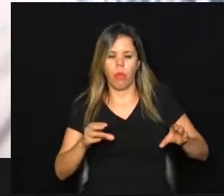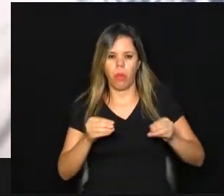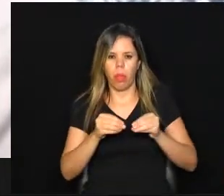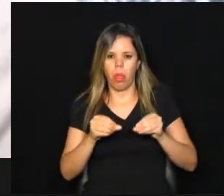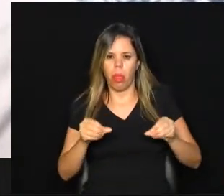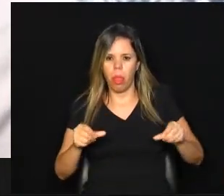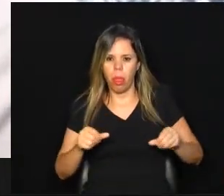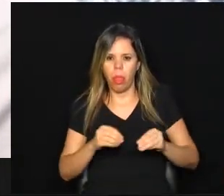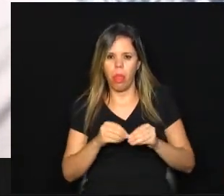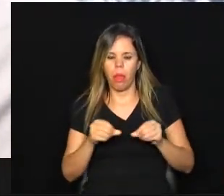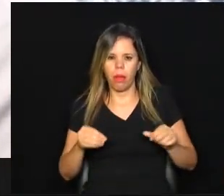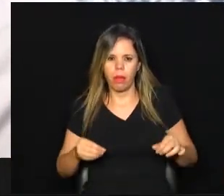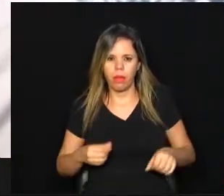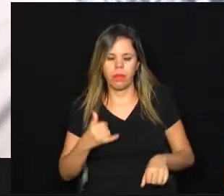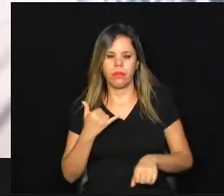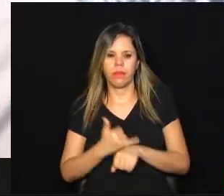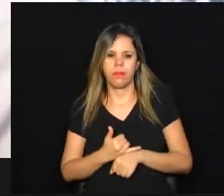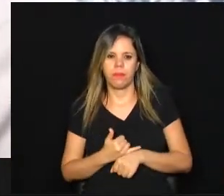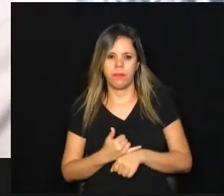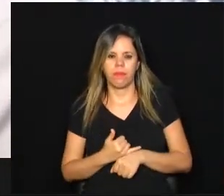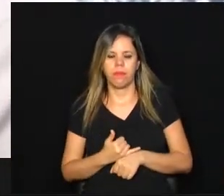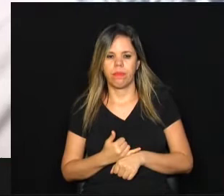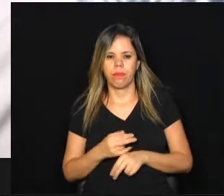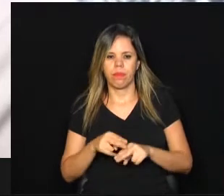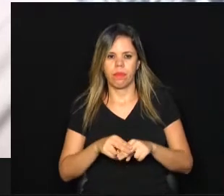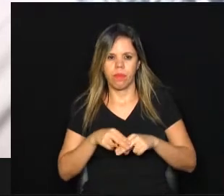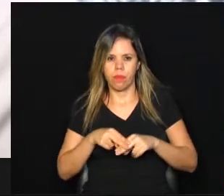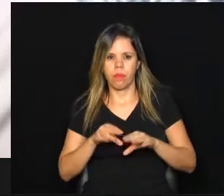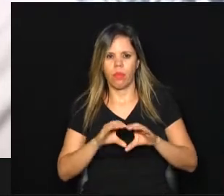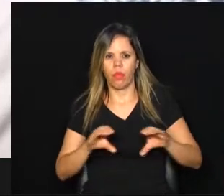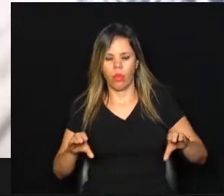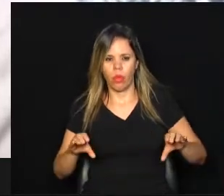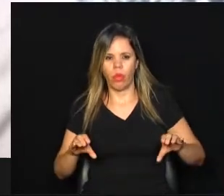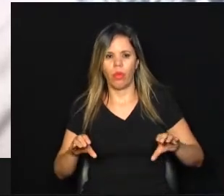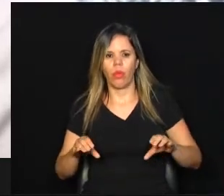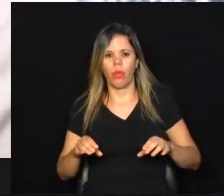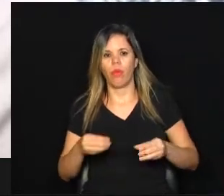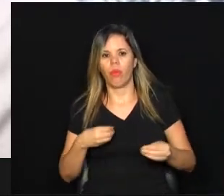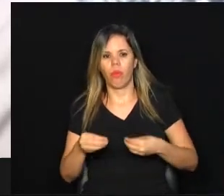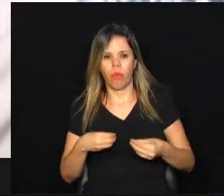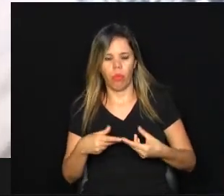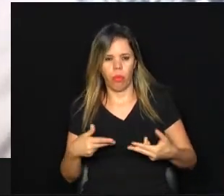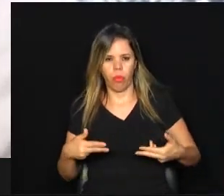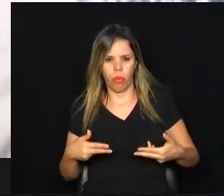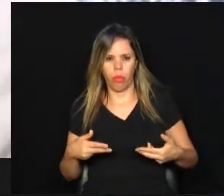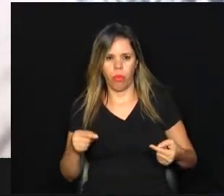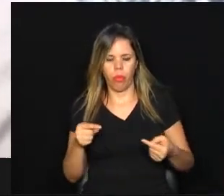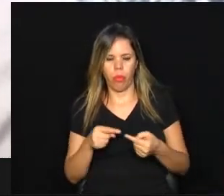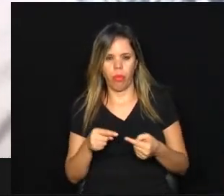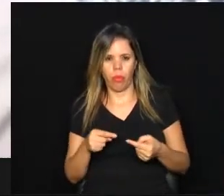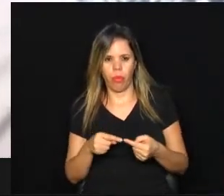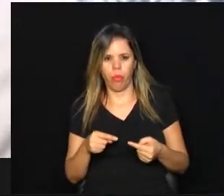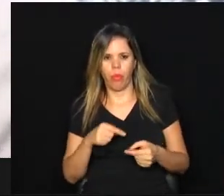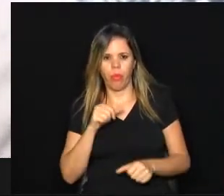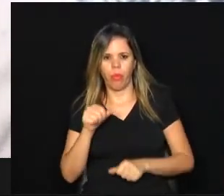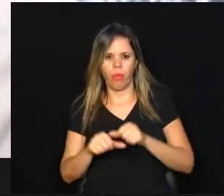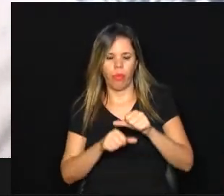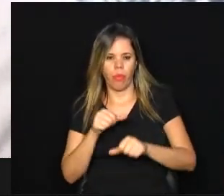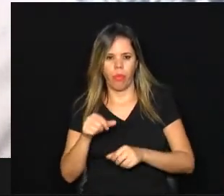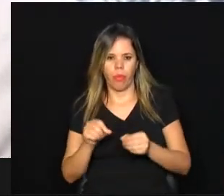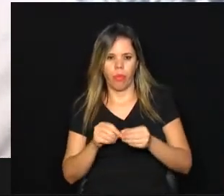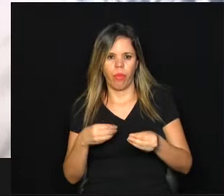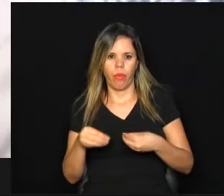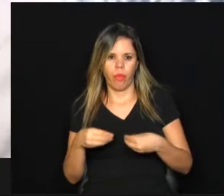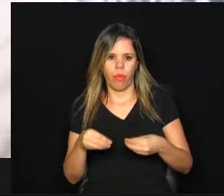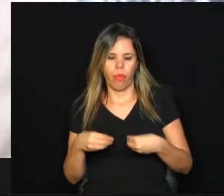barro ou de ferro, por uma espécie de um polietileno, né, um plástico que você vai trocando, e ele é flexível,